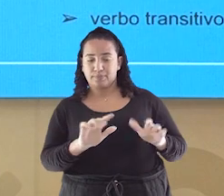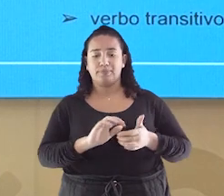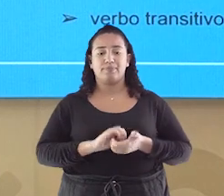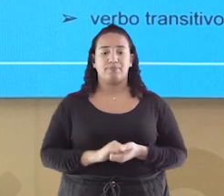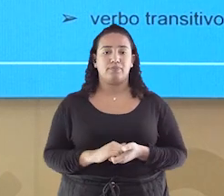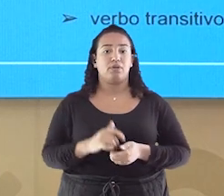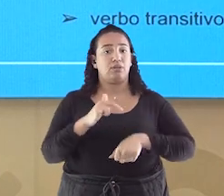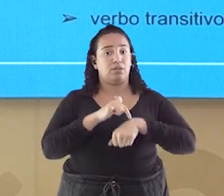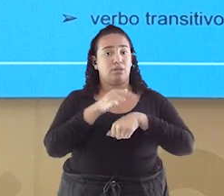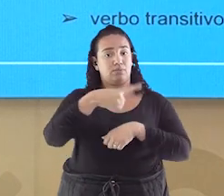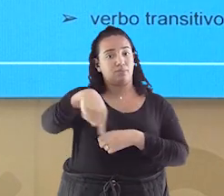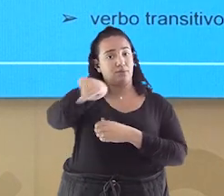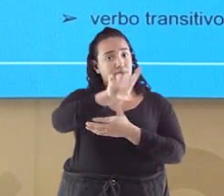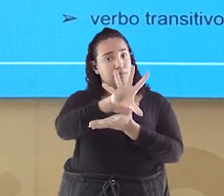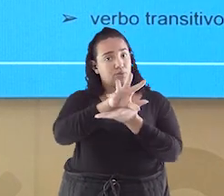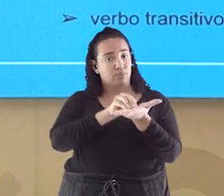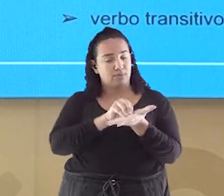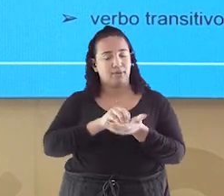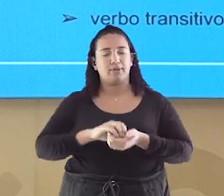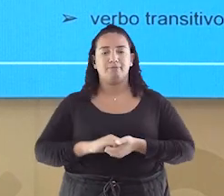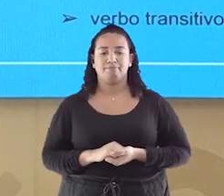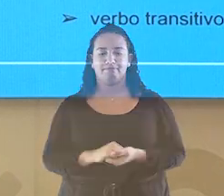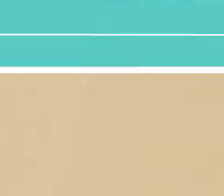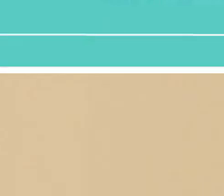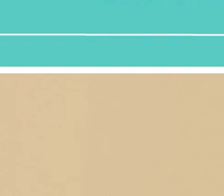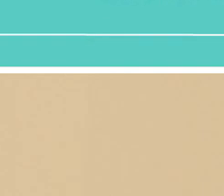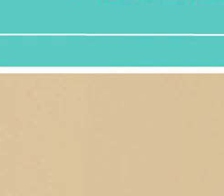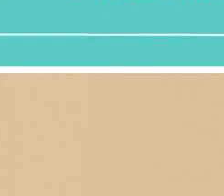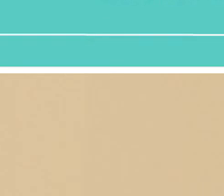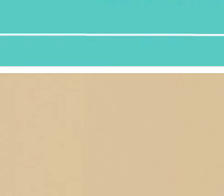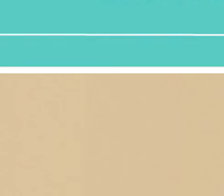aqui, ok? Vou dar um tempinho para vocês anotarem.